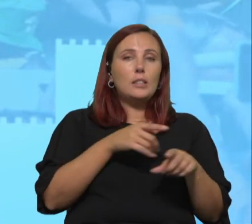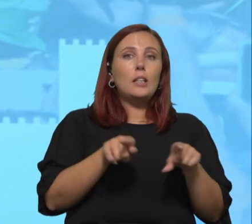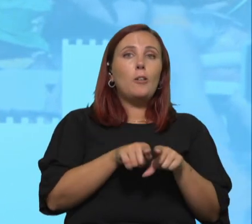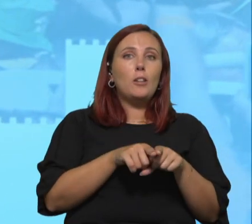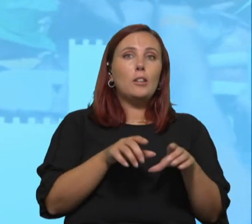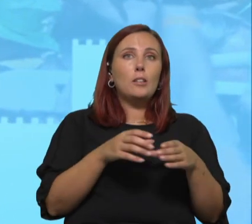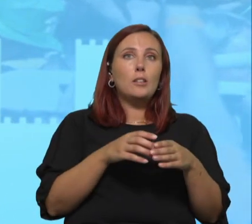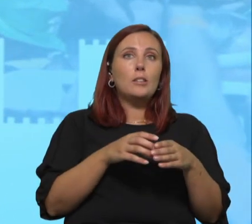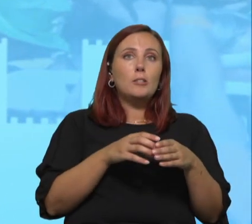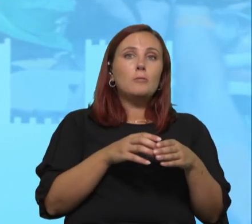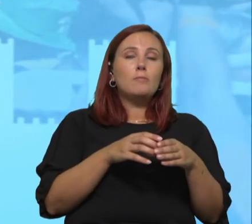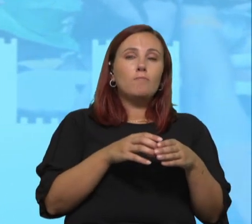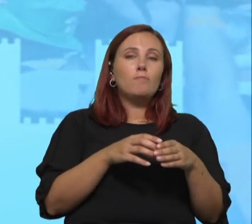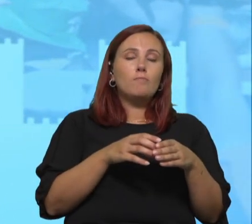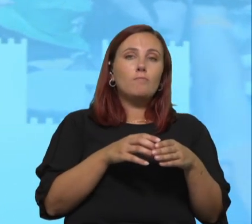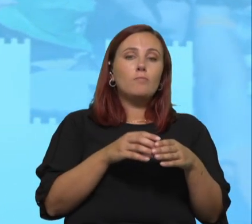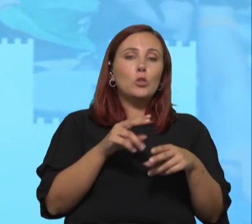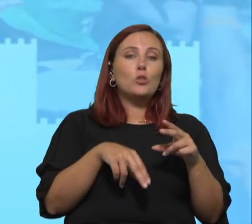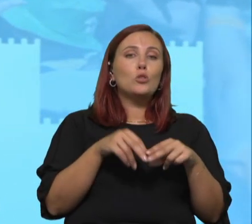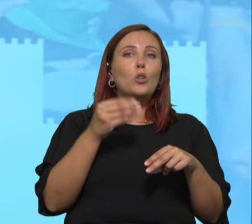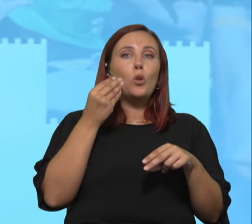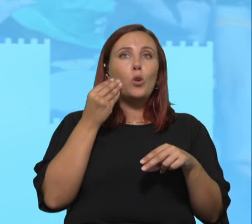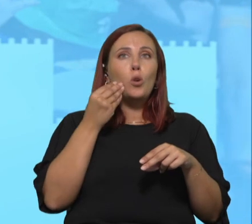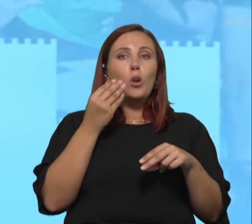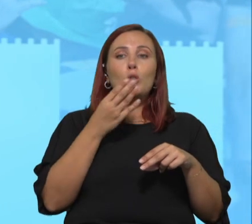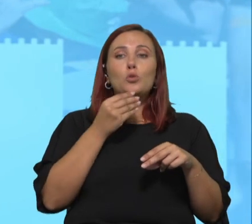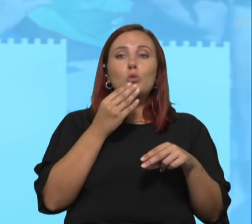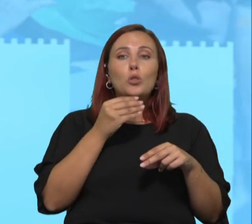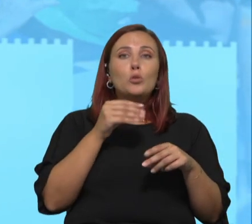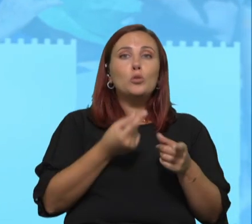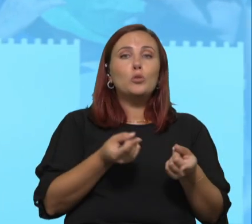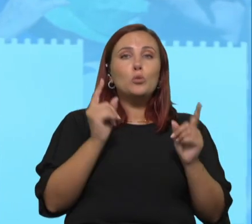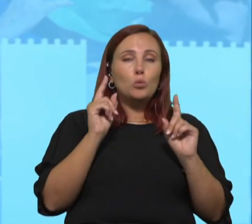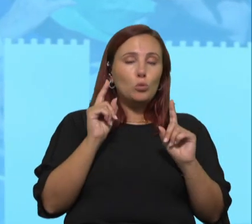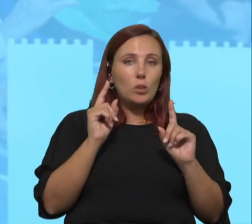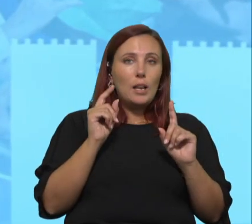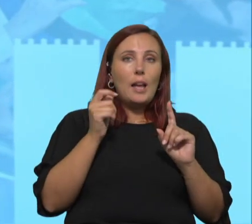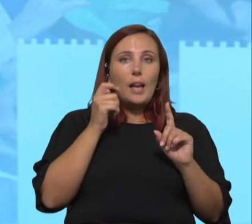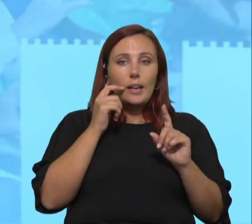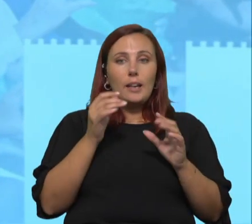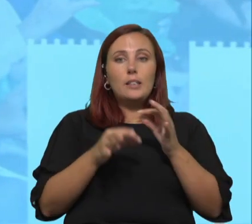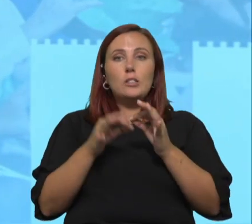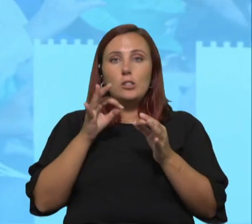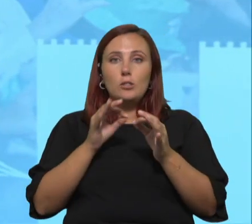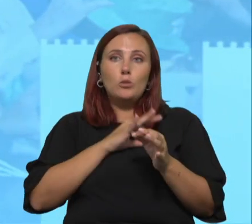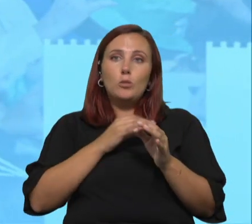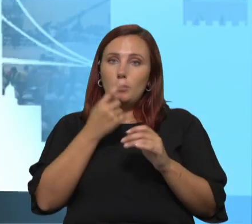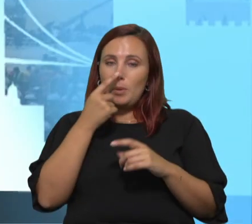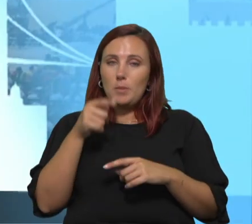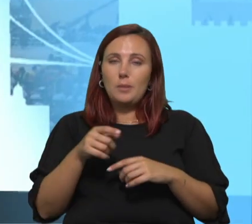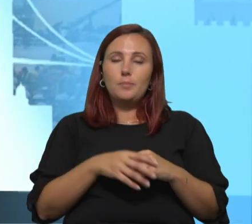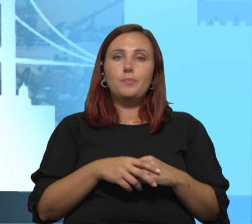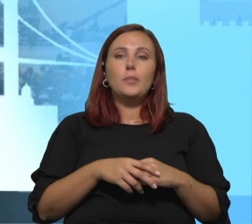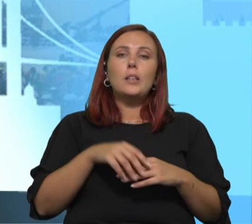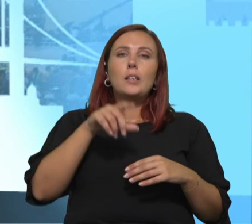eram essencialmente construídas por não-judeus, que tinham sido aqueles que tinham aderido à vinha do Senhor. Ainda, muito